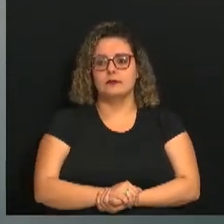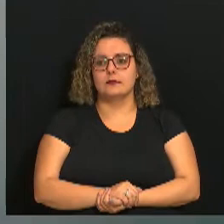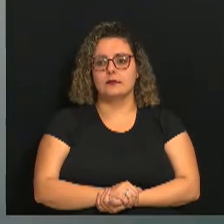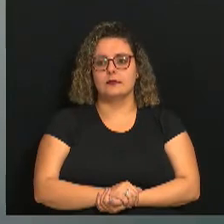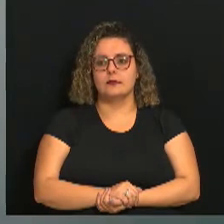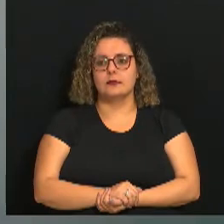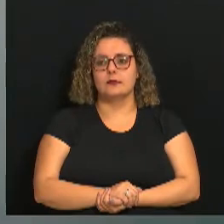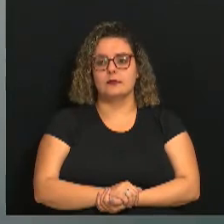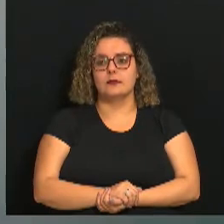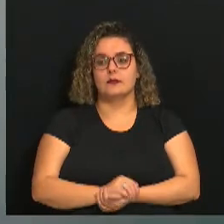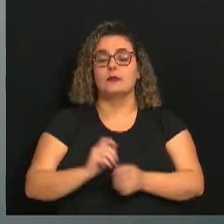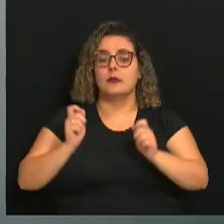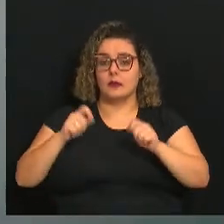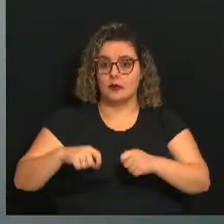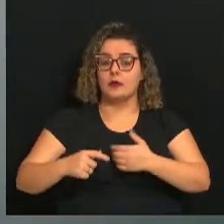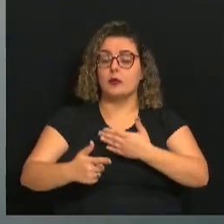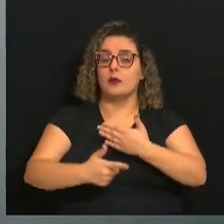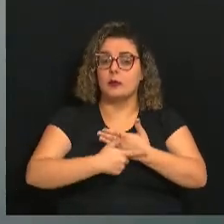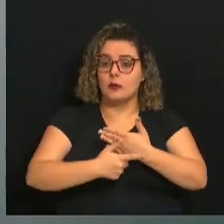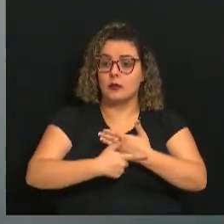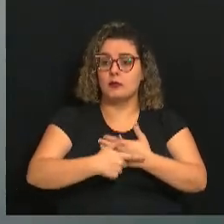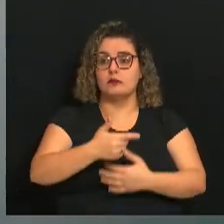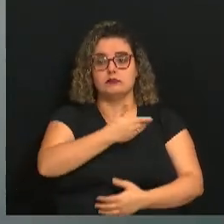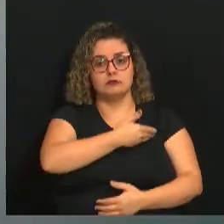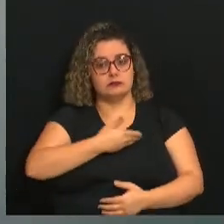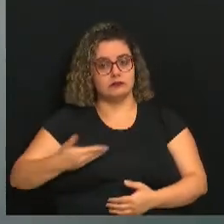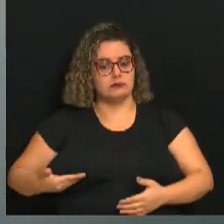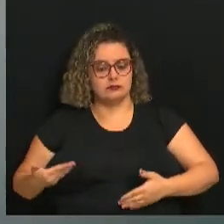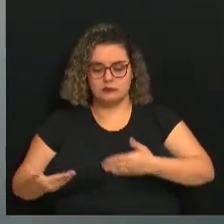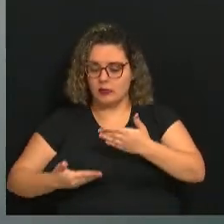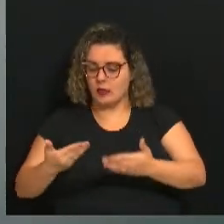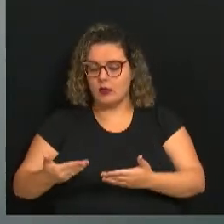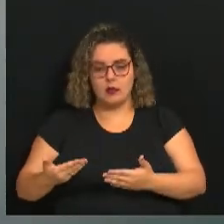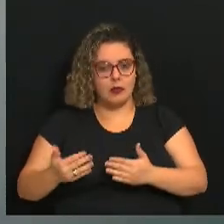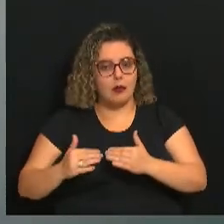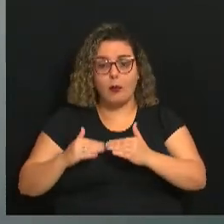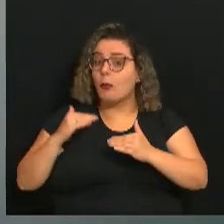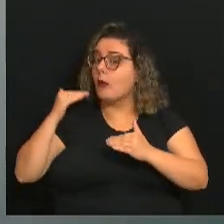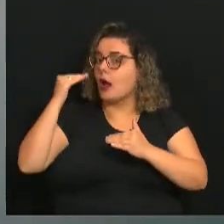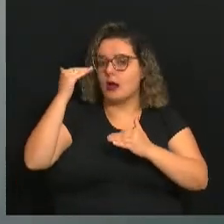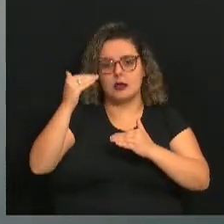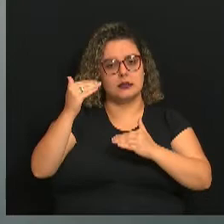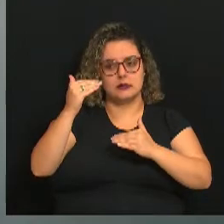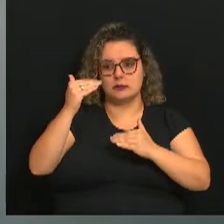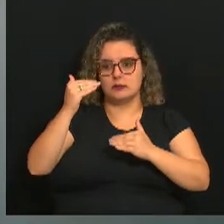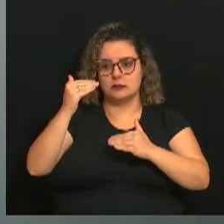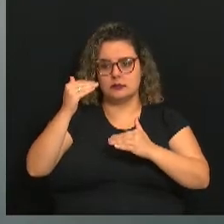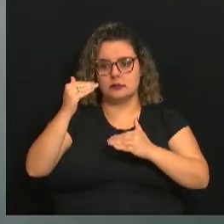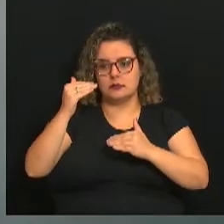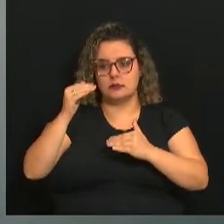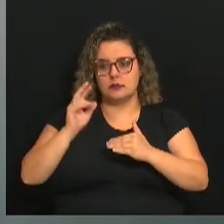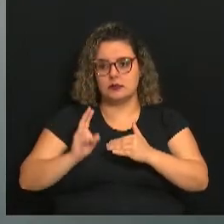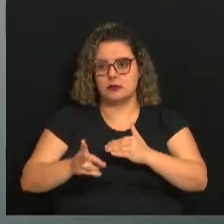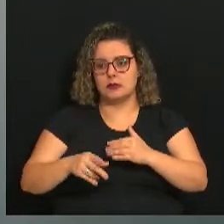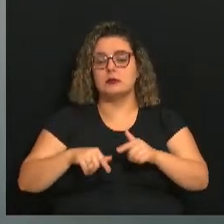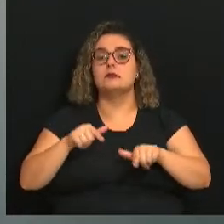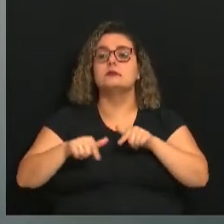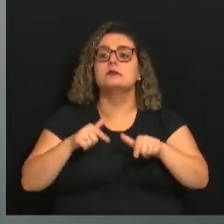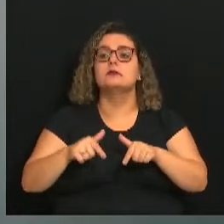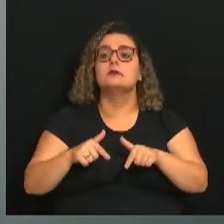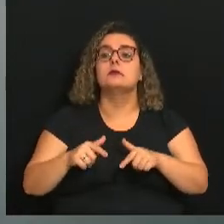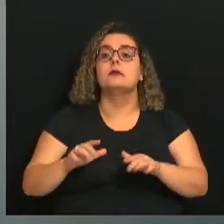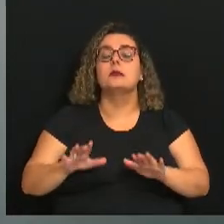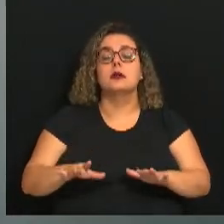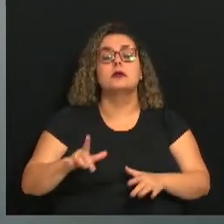efetivamente no papel de servidor público, fazendo o máximo que a gente pode para que se cumpra, para que seja feito esse trabalho. Agora, nós temos um problema